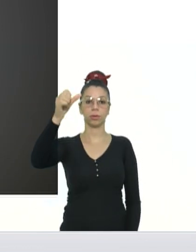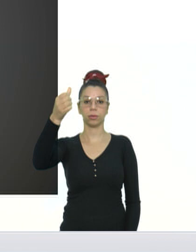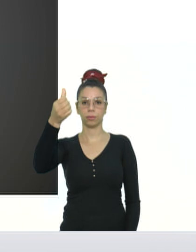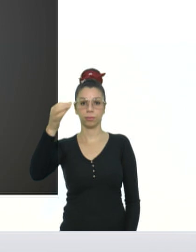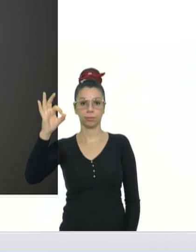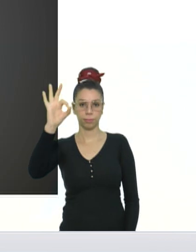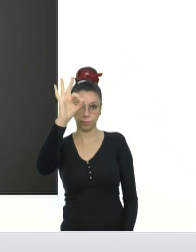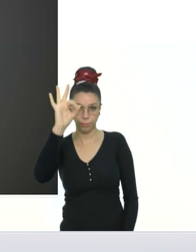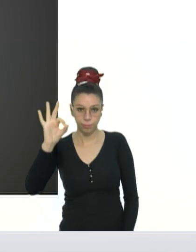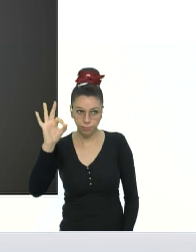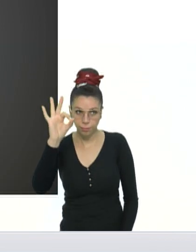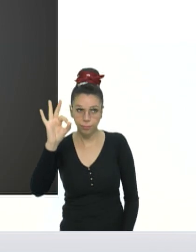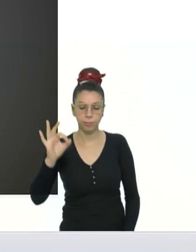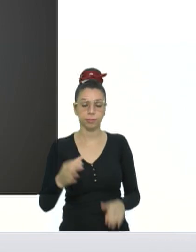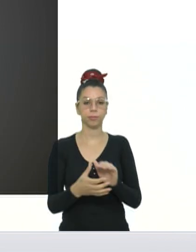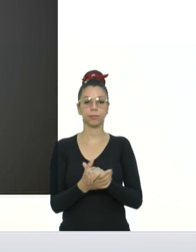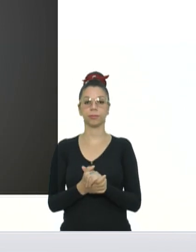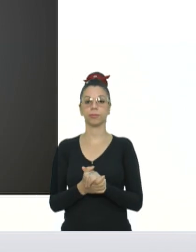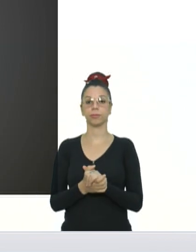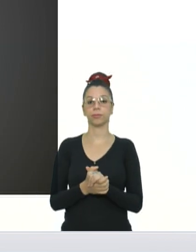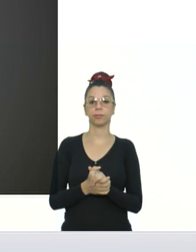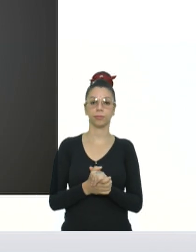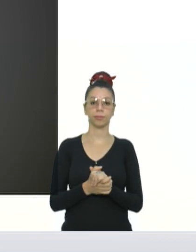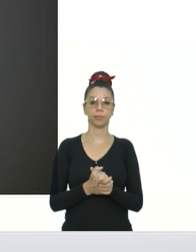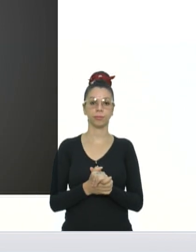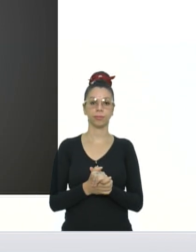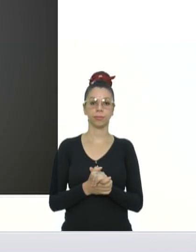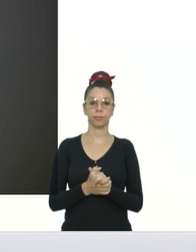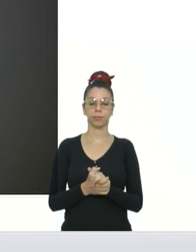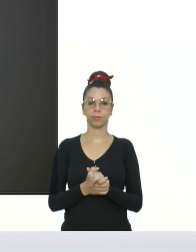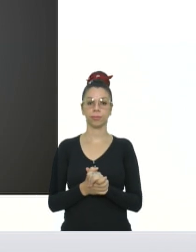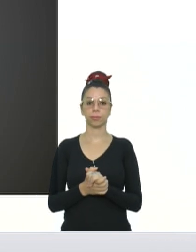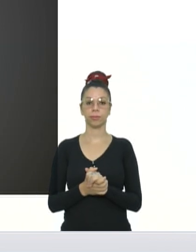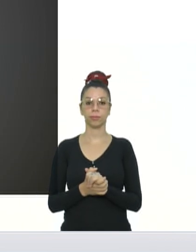0,86%. Depósito de água elevado, tá?